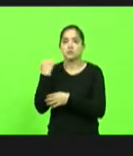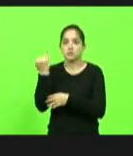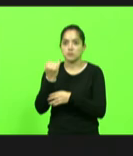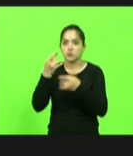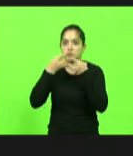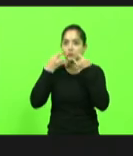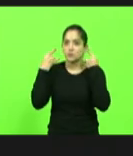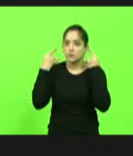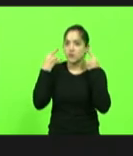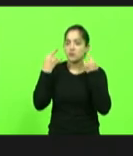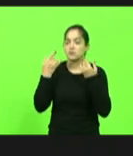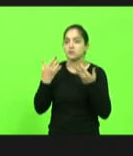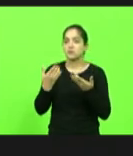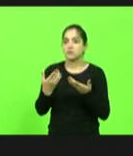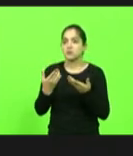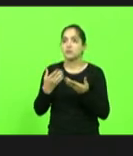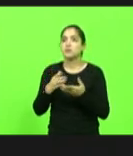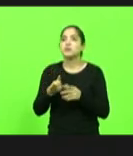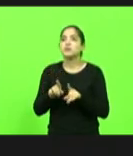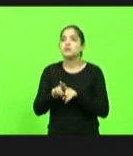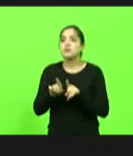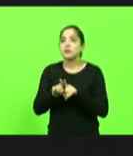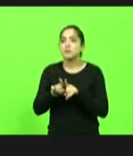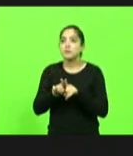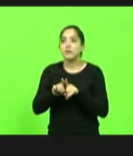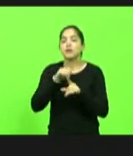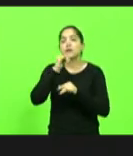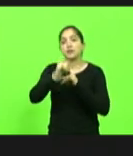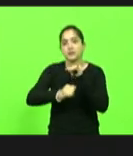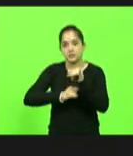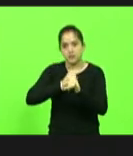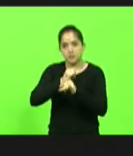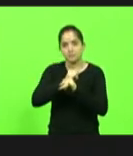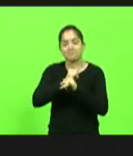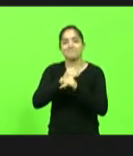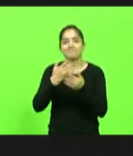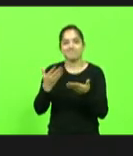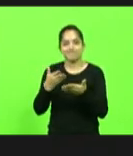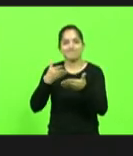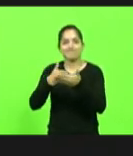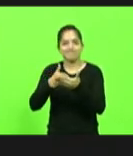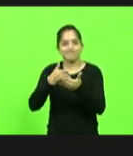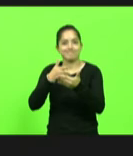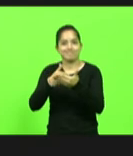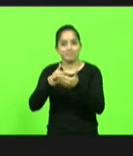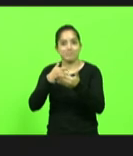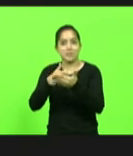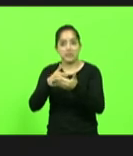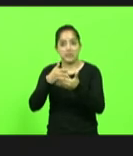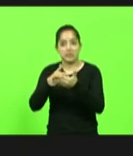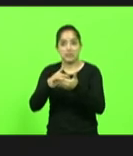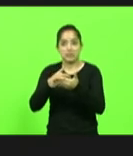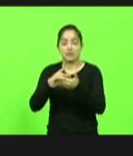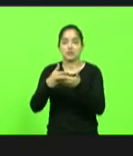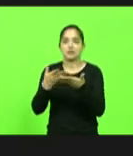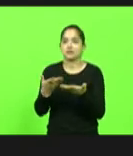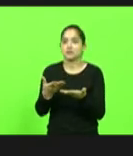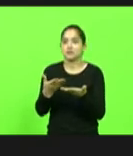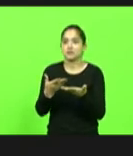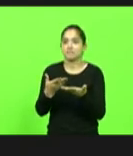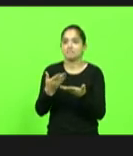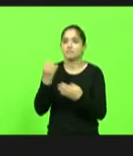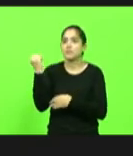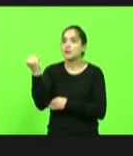máscaras, e a questão da internet, que é uma barreira grave, é uma barreira gravíssima